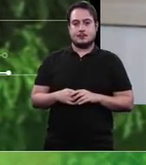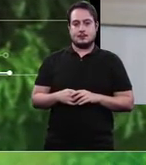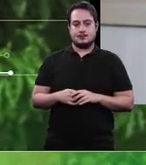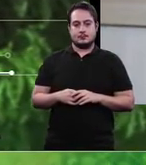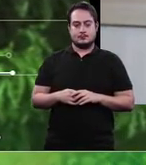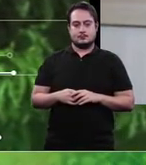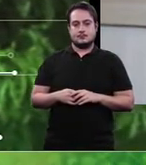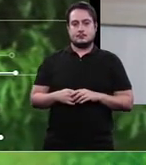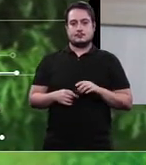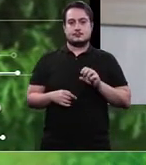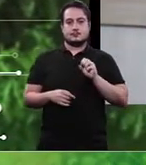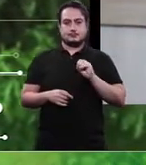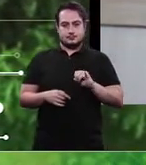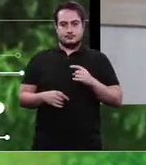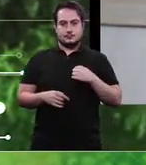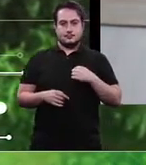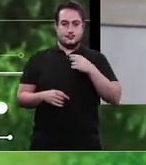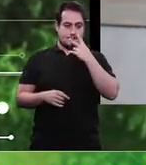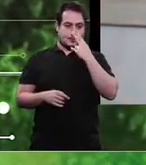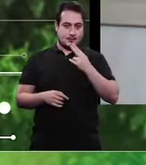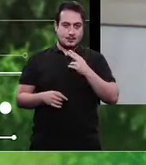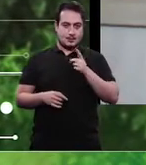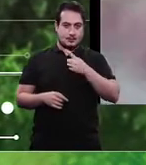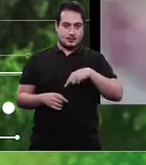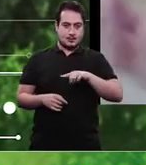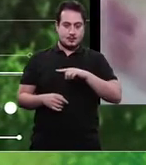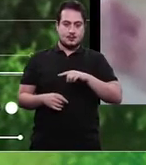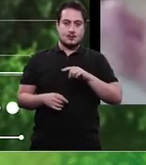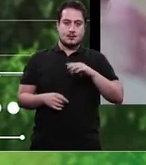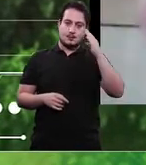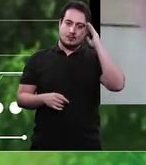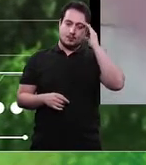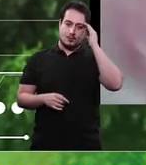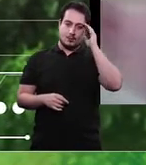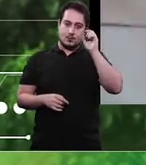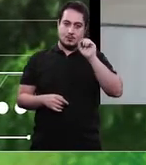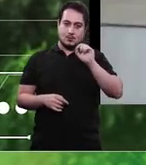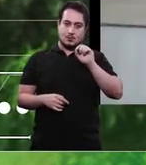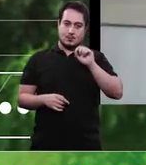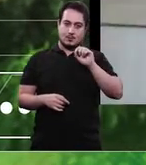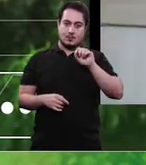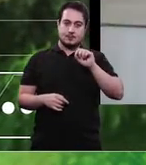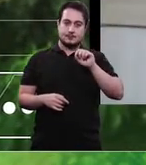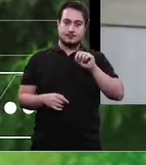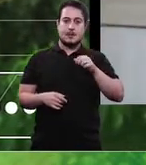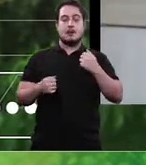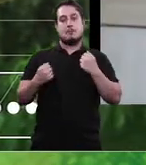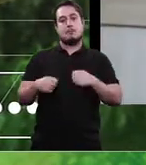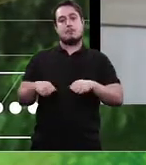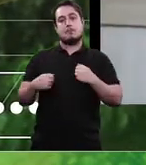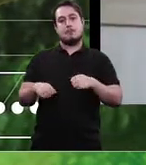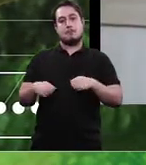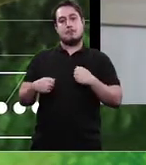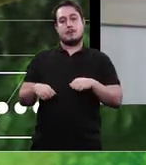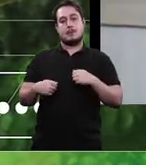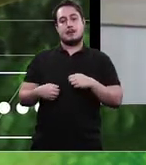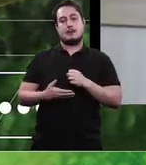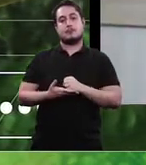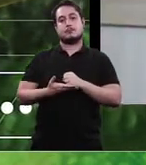Se você não acha ou não entende, quem acha não acha nada, né? Se você não entende que nós precisamos